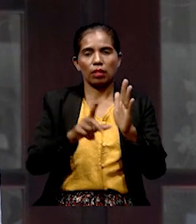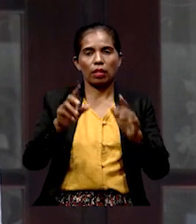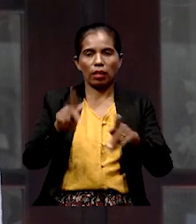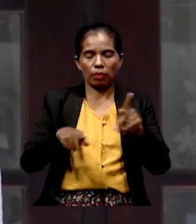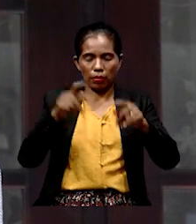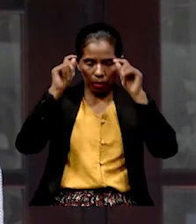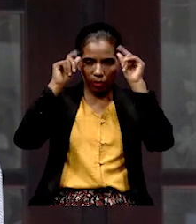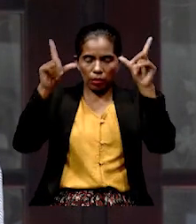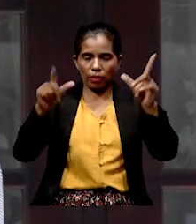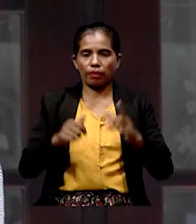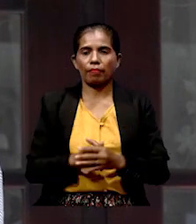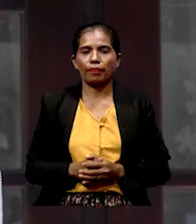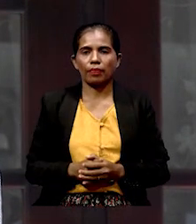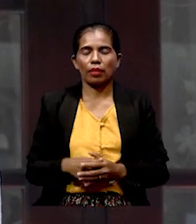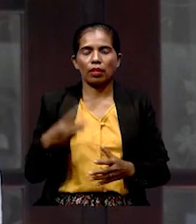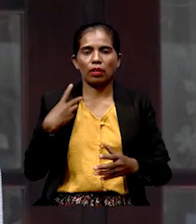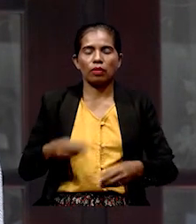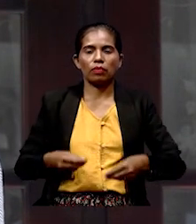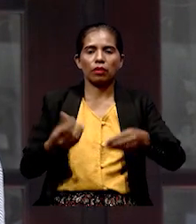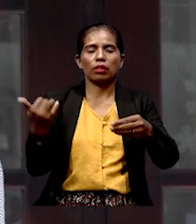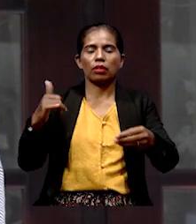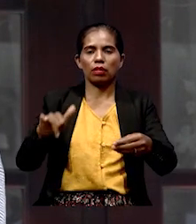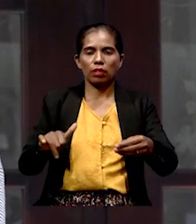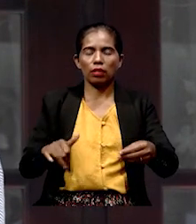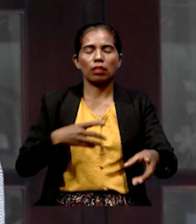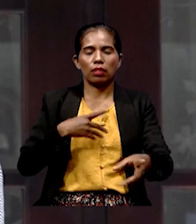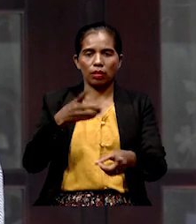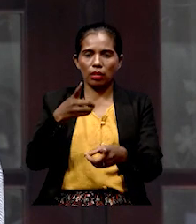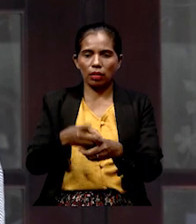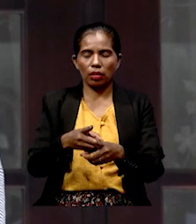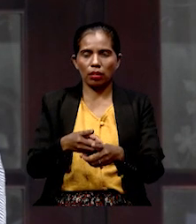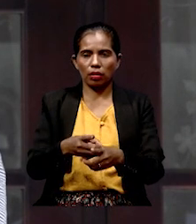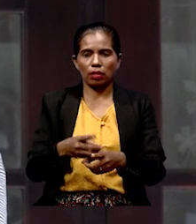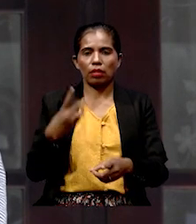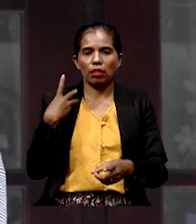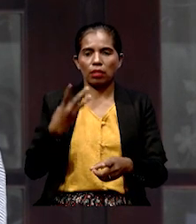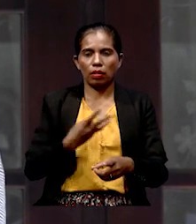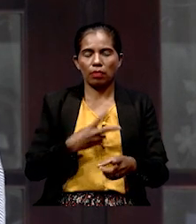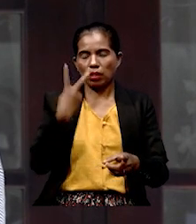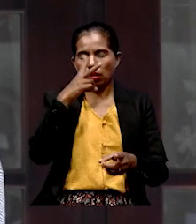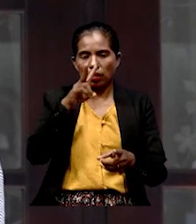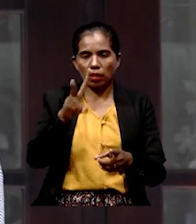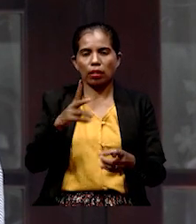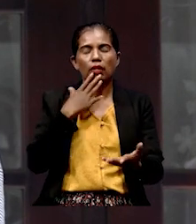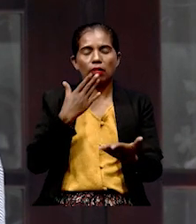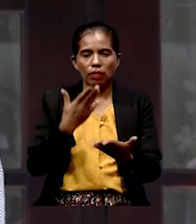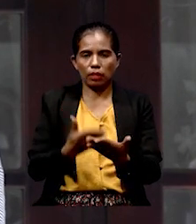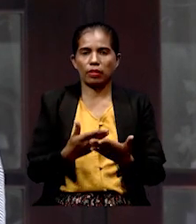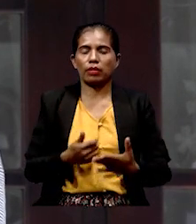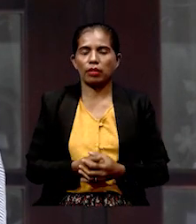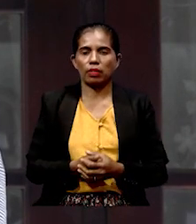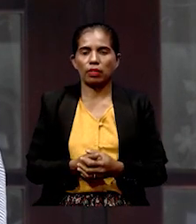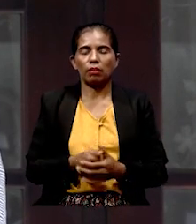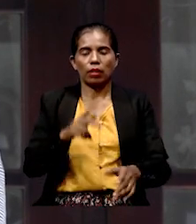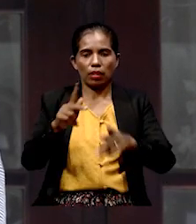E temos que manifestar aqui a nossa boa impressão, parabenizar o